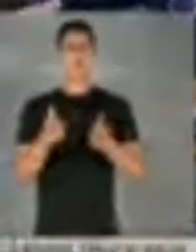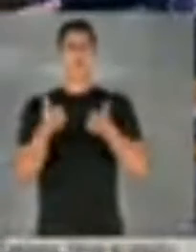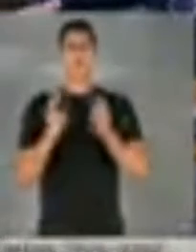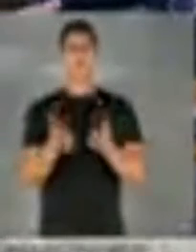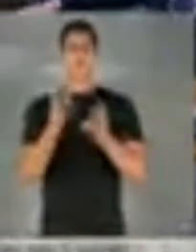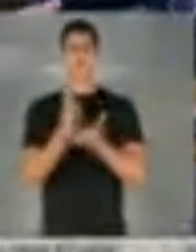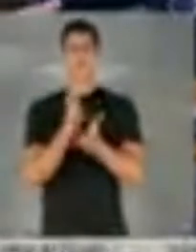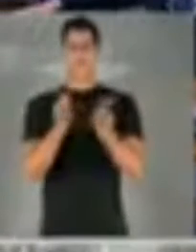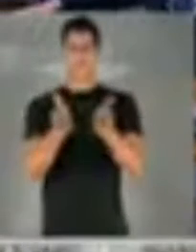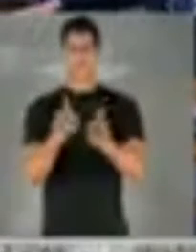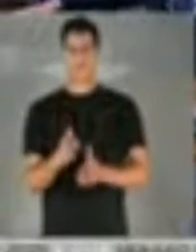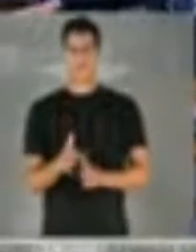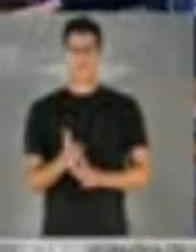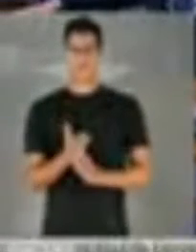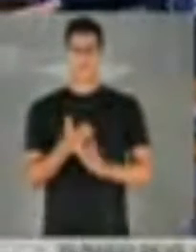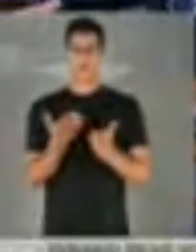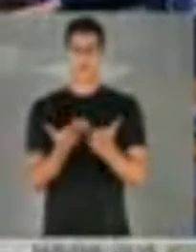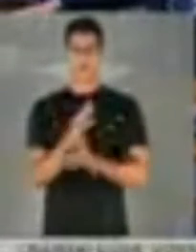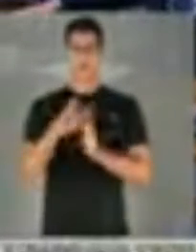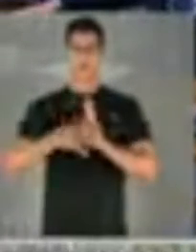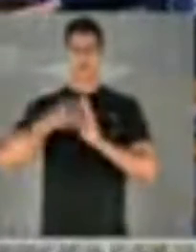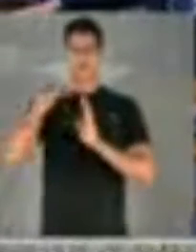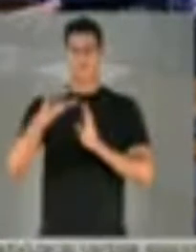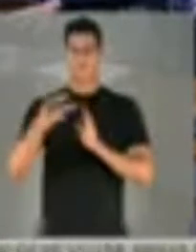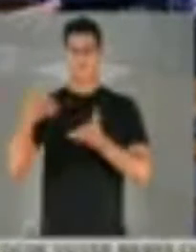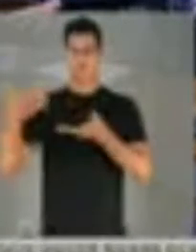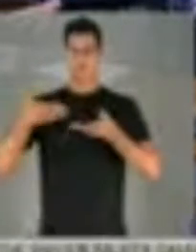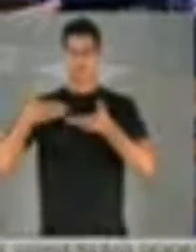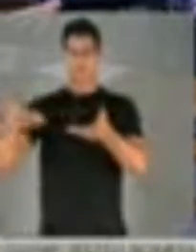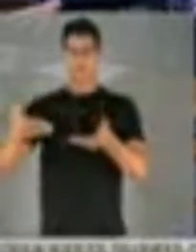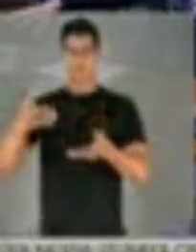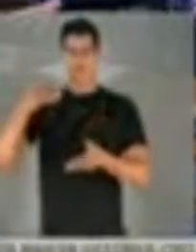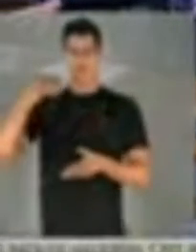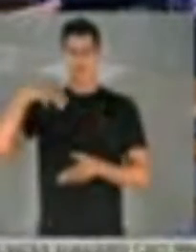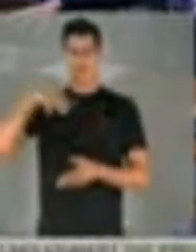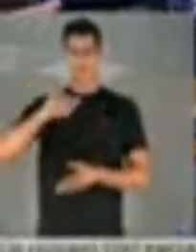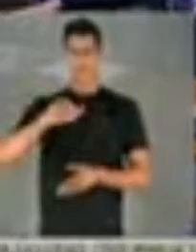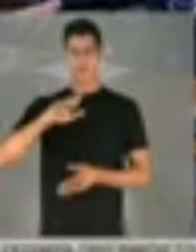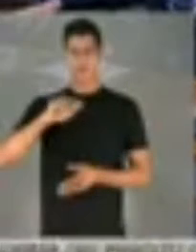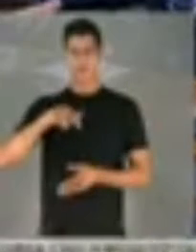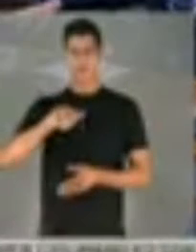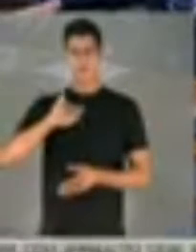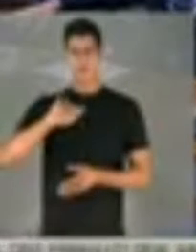estão. Aprovado o requerimento convocando Marquinho Show.